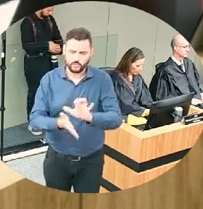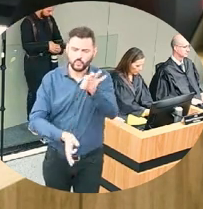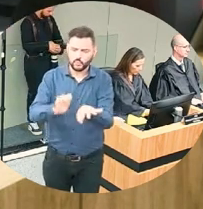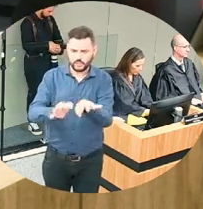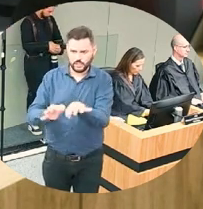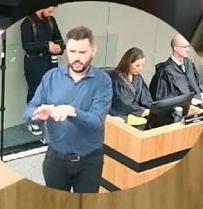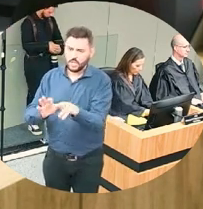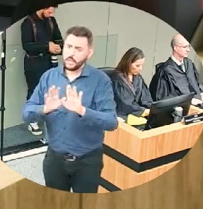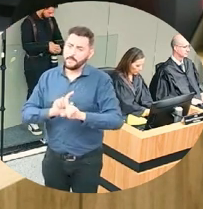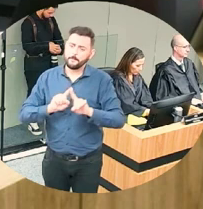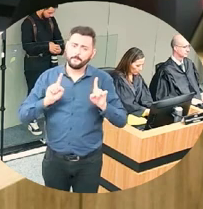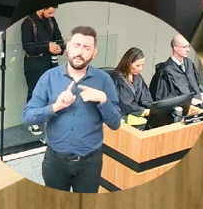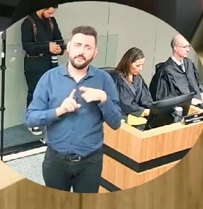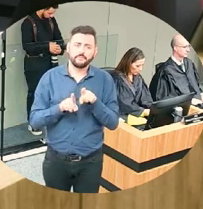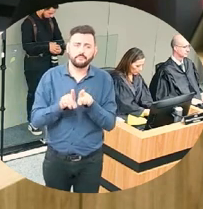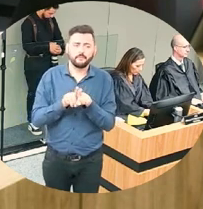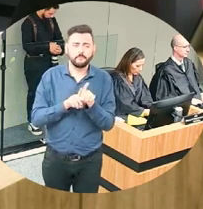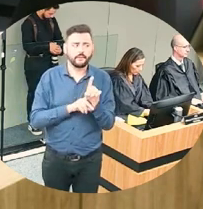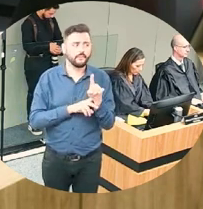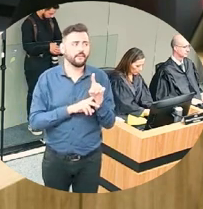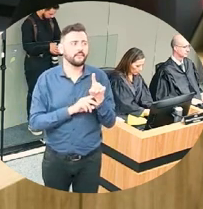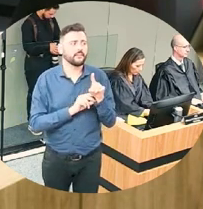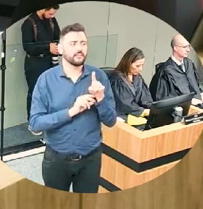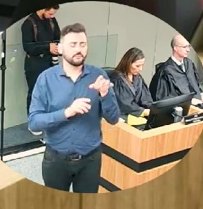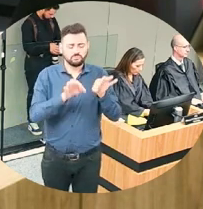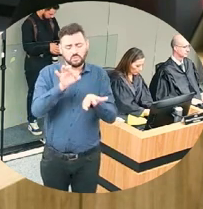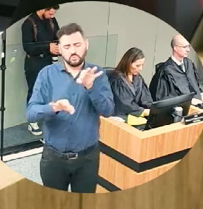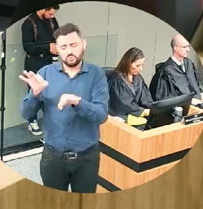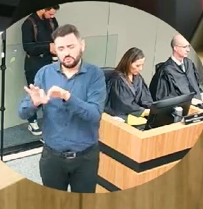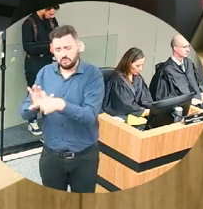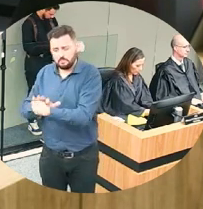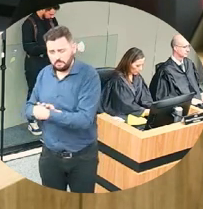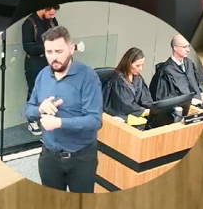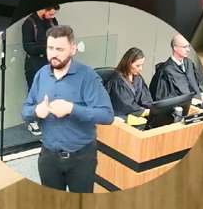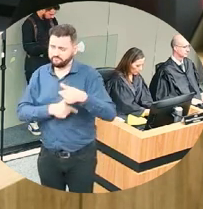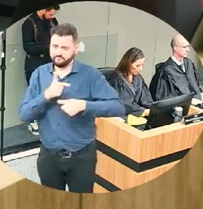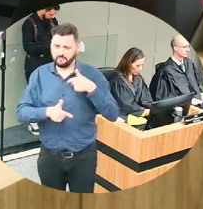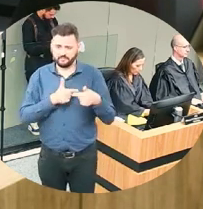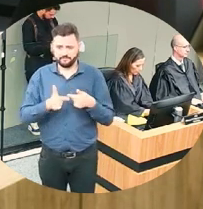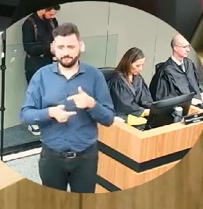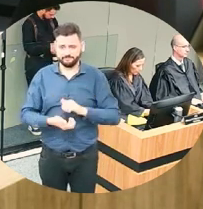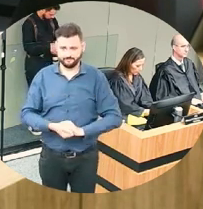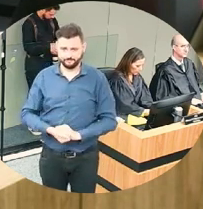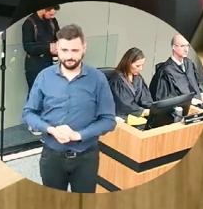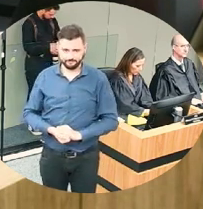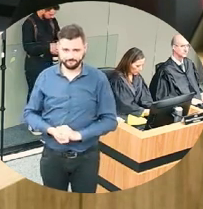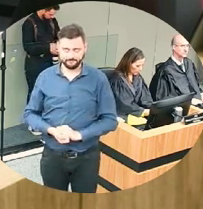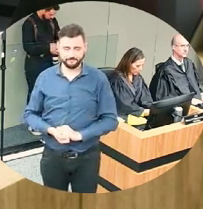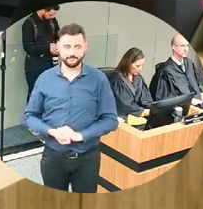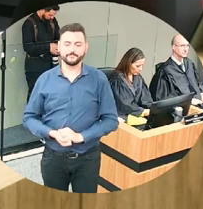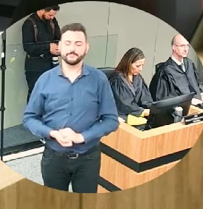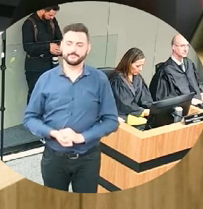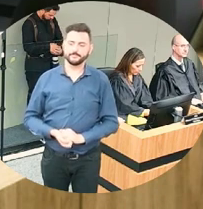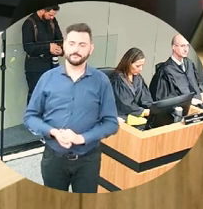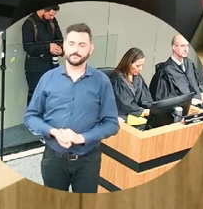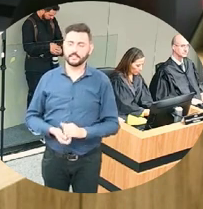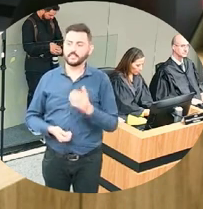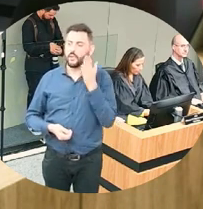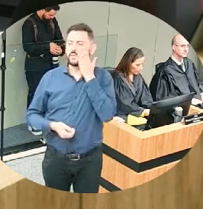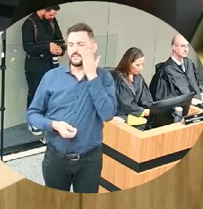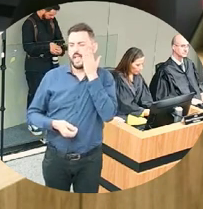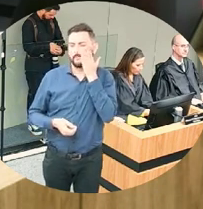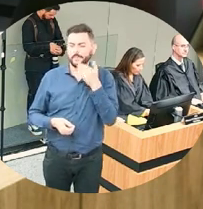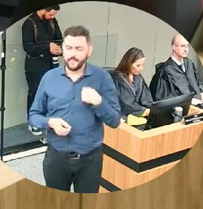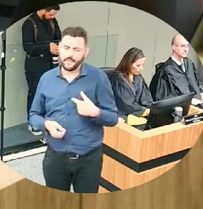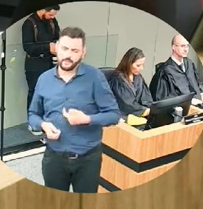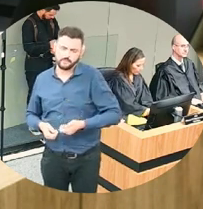diferente dadas as funções constitucionais da justiça do trabalho nesse sentido mesmo tendo havido relativa